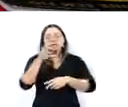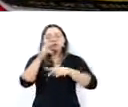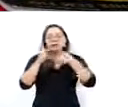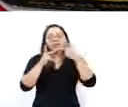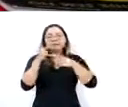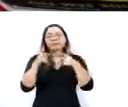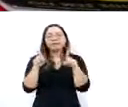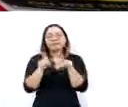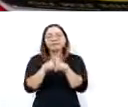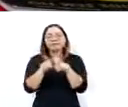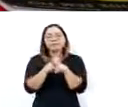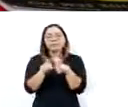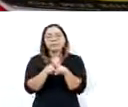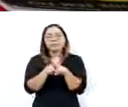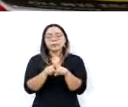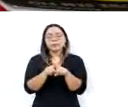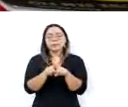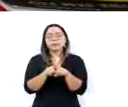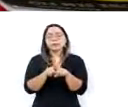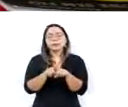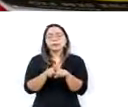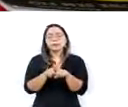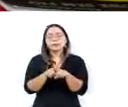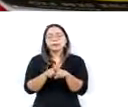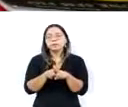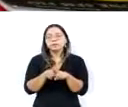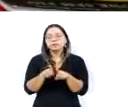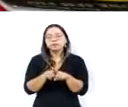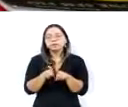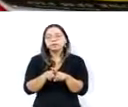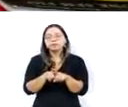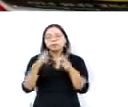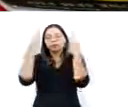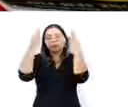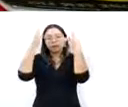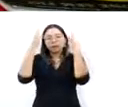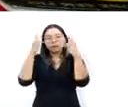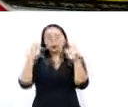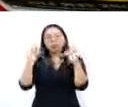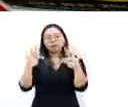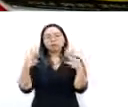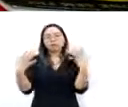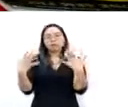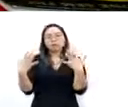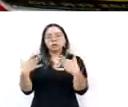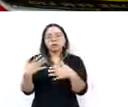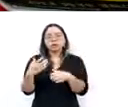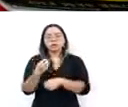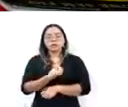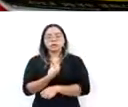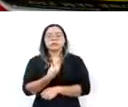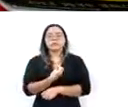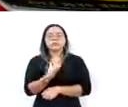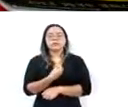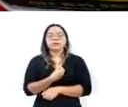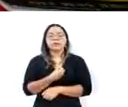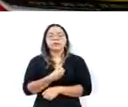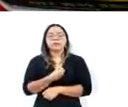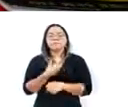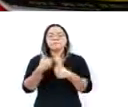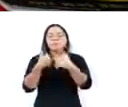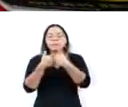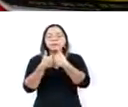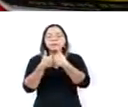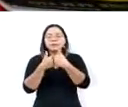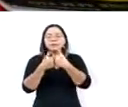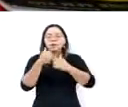como também a tecnologia ganhou centralidade. Vocês imaginam que em aproximar o profissional da educação cada